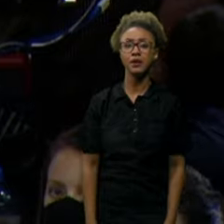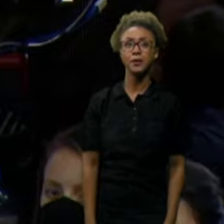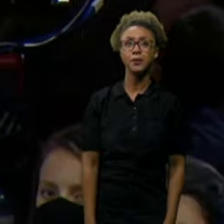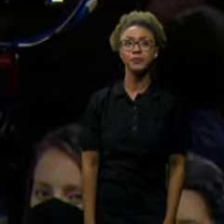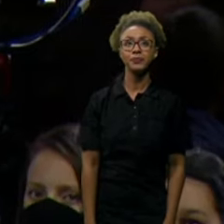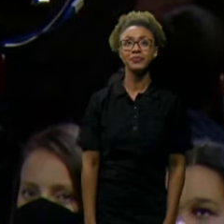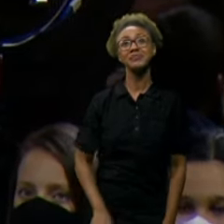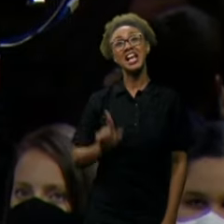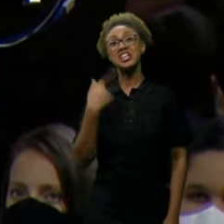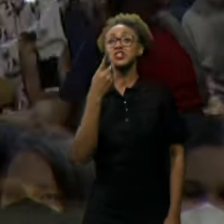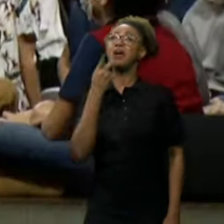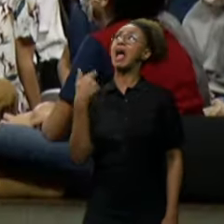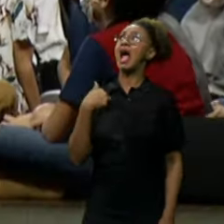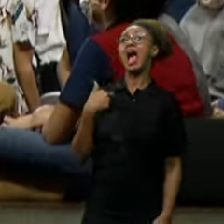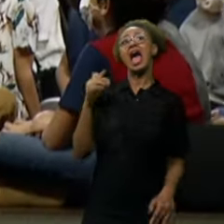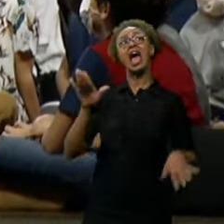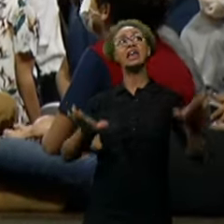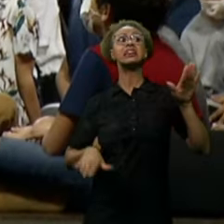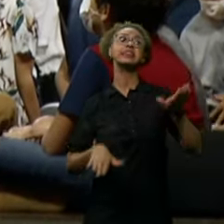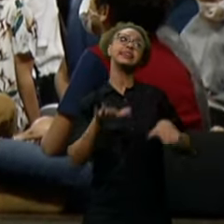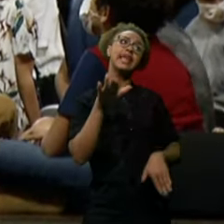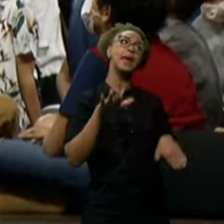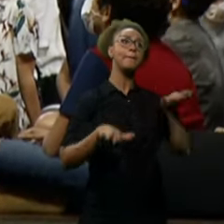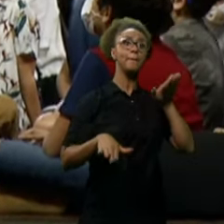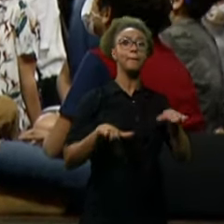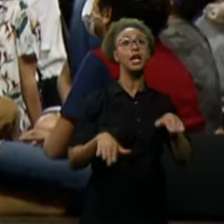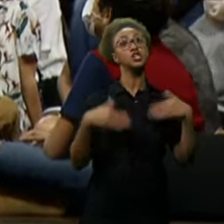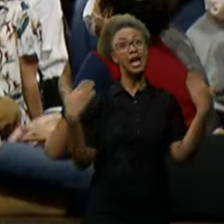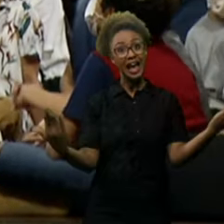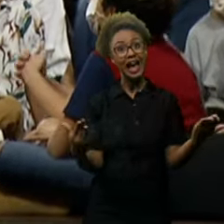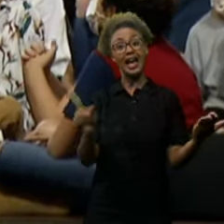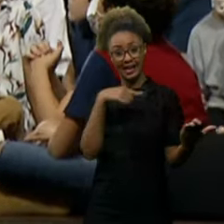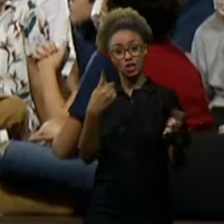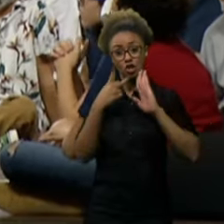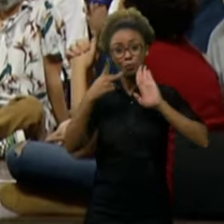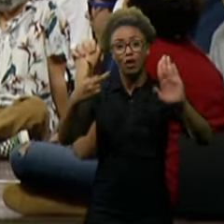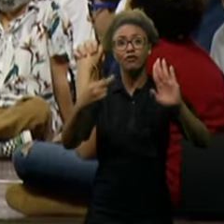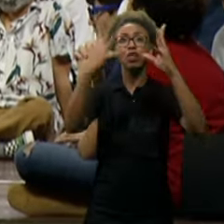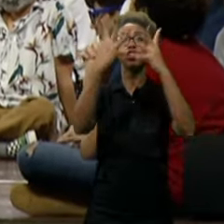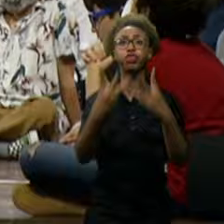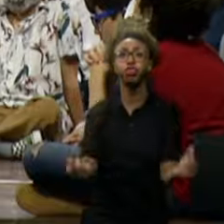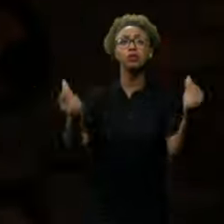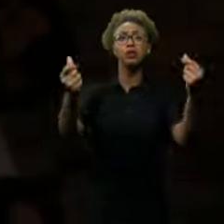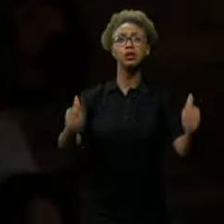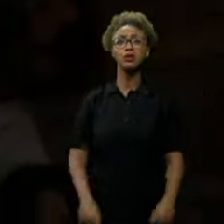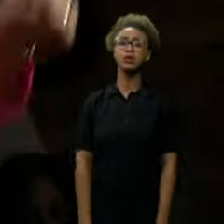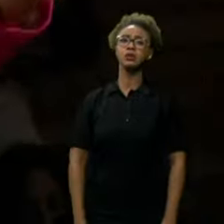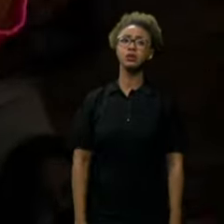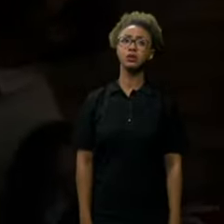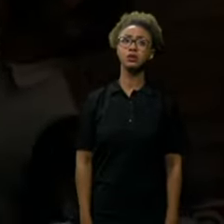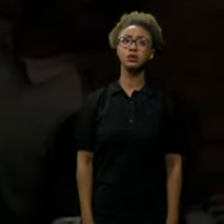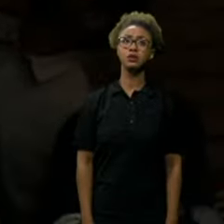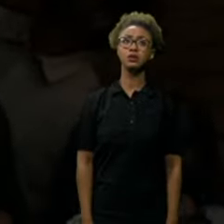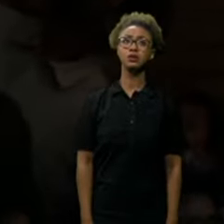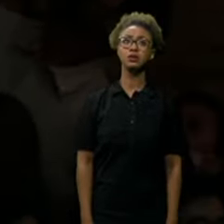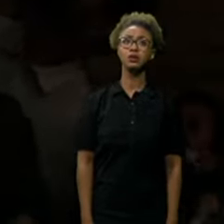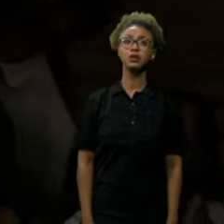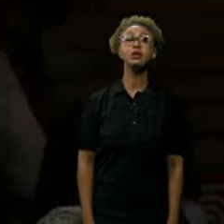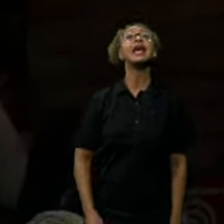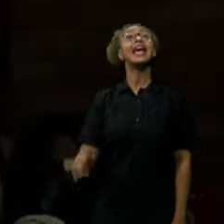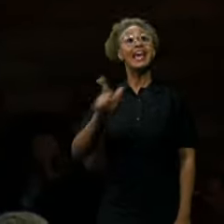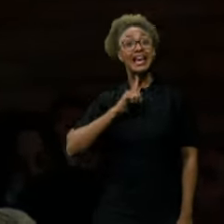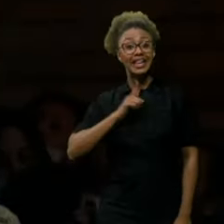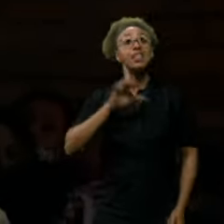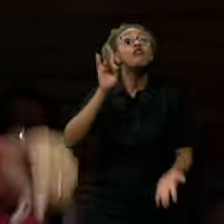o relativismo tá acabando com o Profético E aí ama Verdade